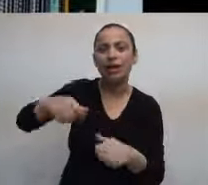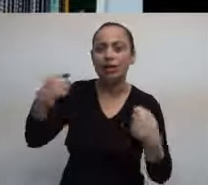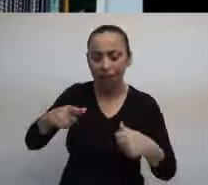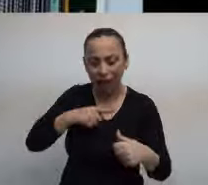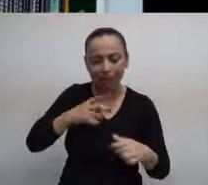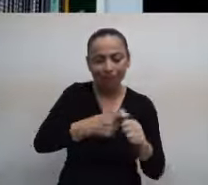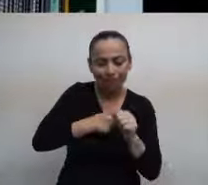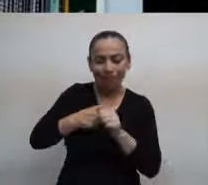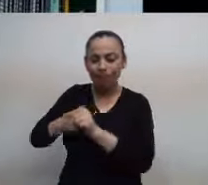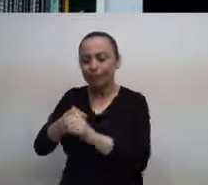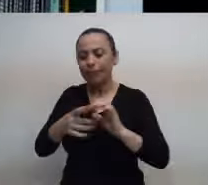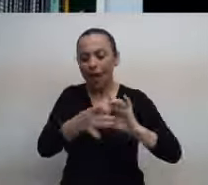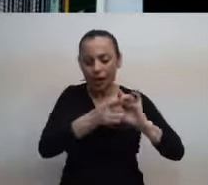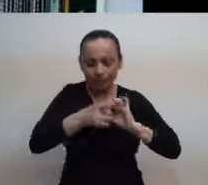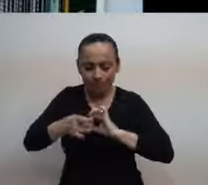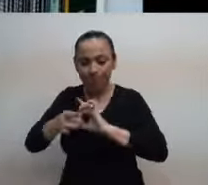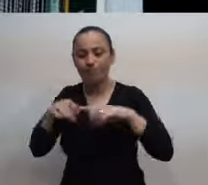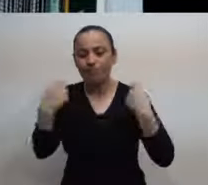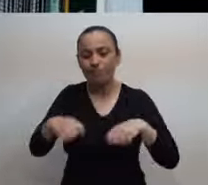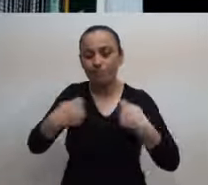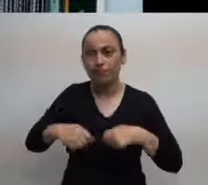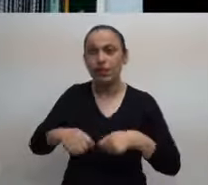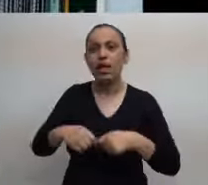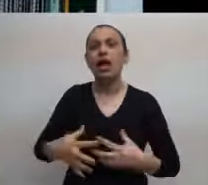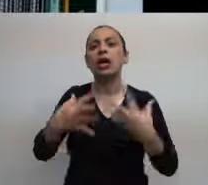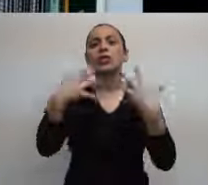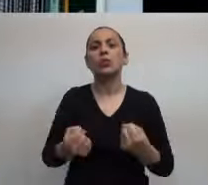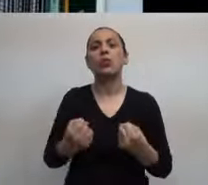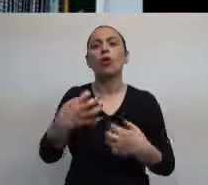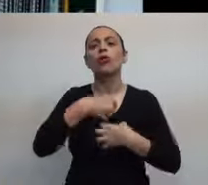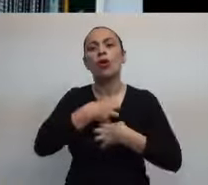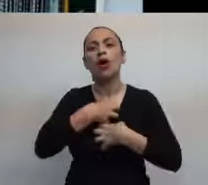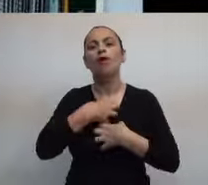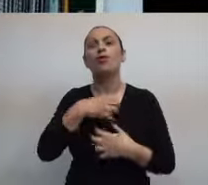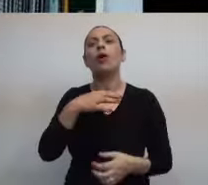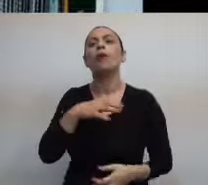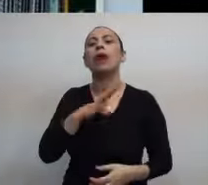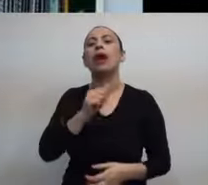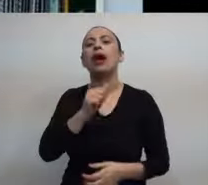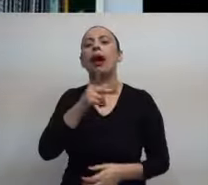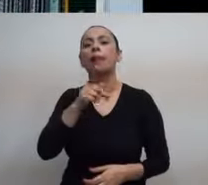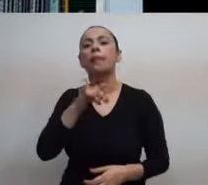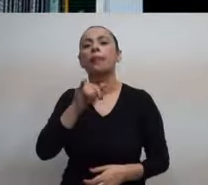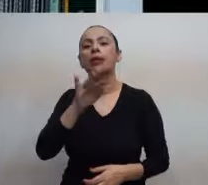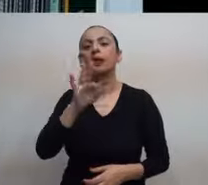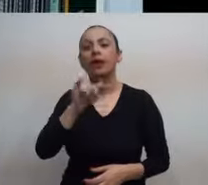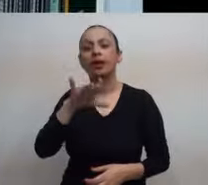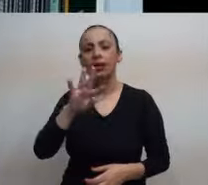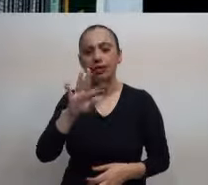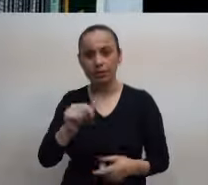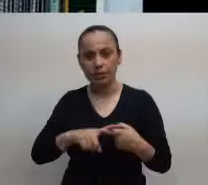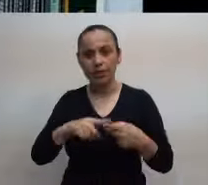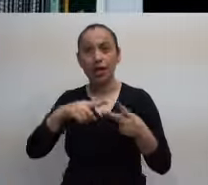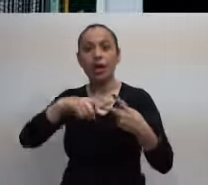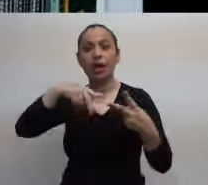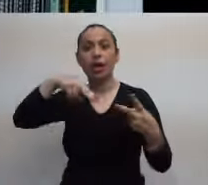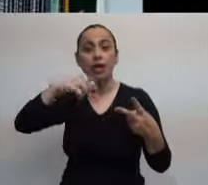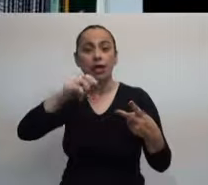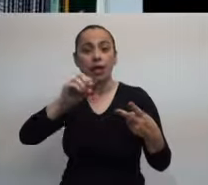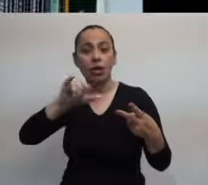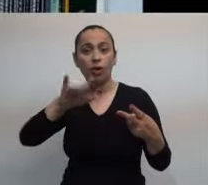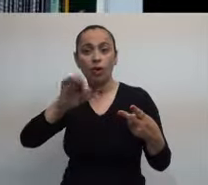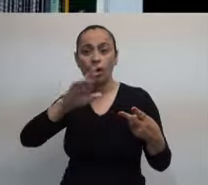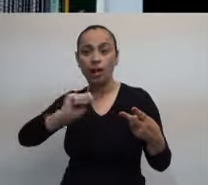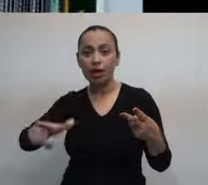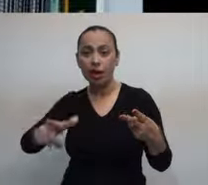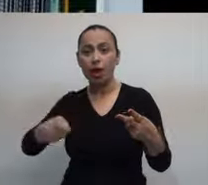planeta. É uma interdependência que assumiu uma forma capitalista, neoliberal,